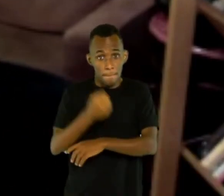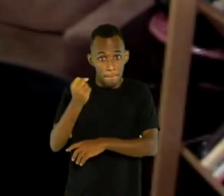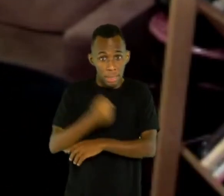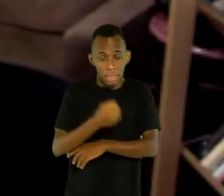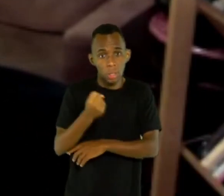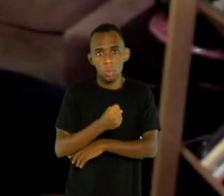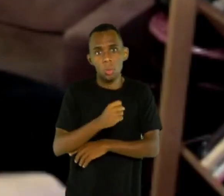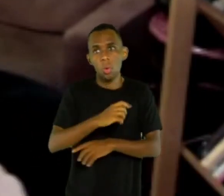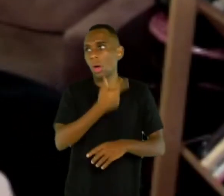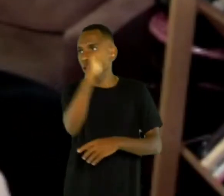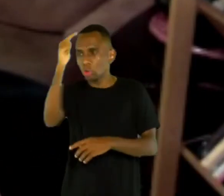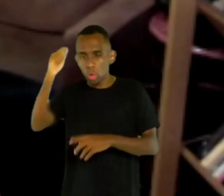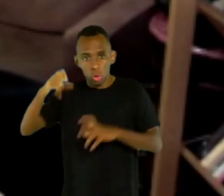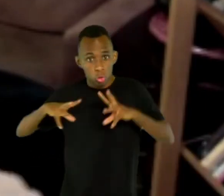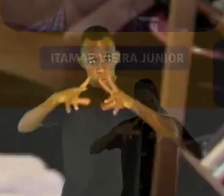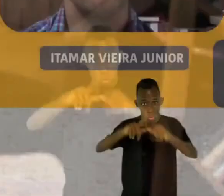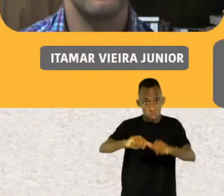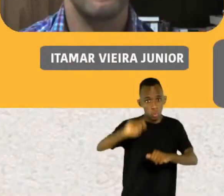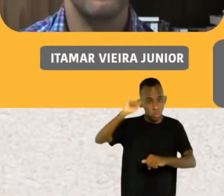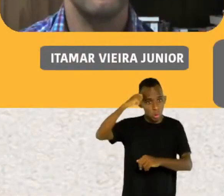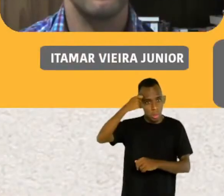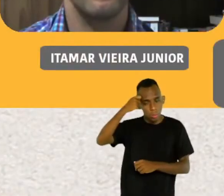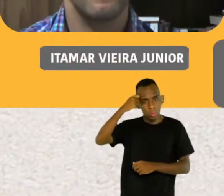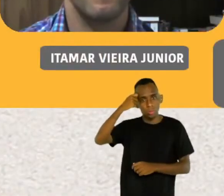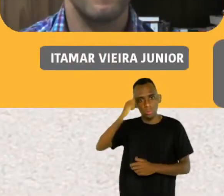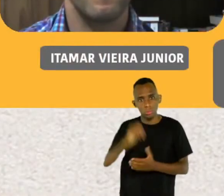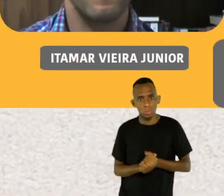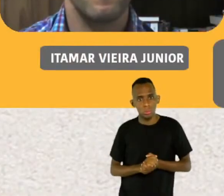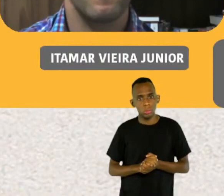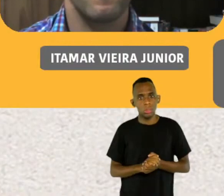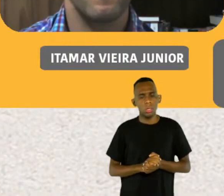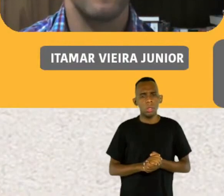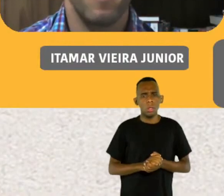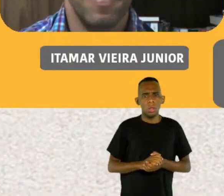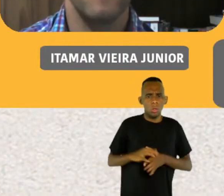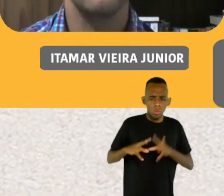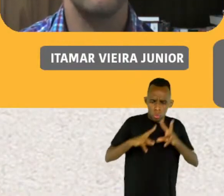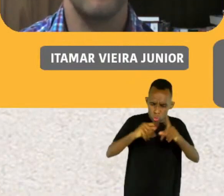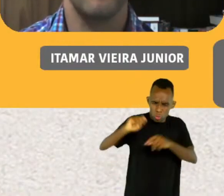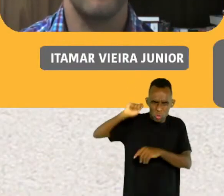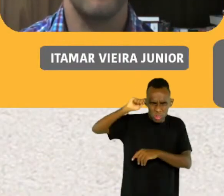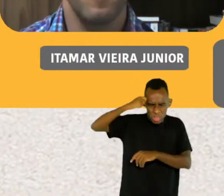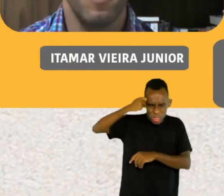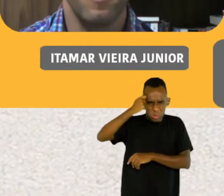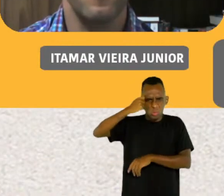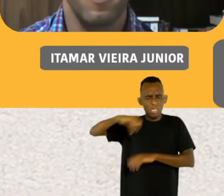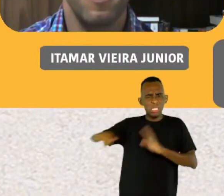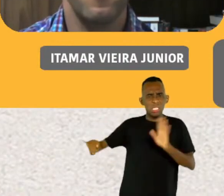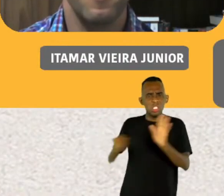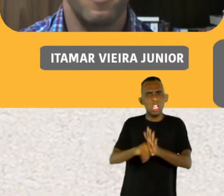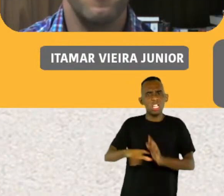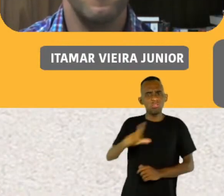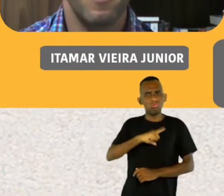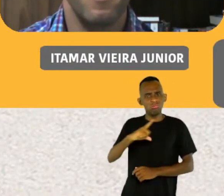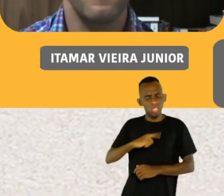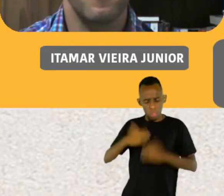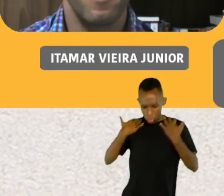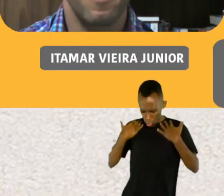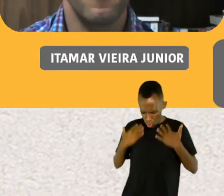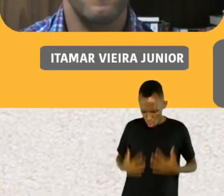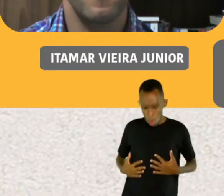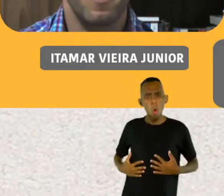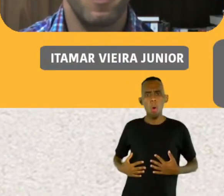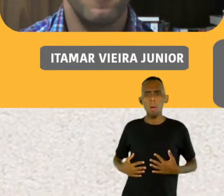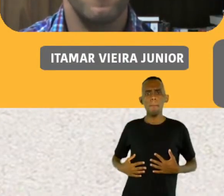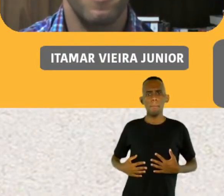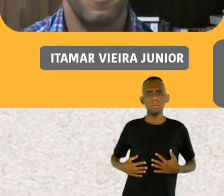quaisquer. Eles eram negros com negritude assumida, né? Com as roupas que fazem eles ficarem